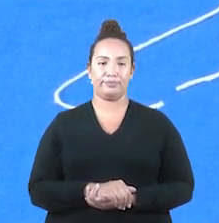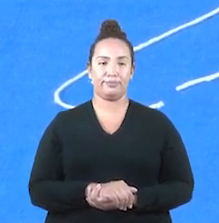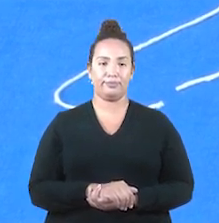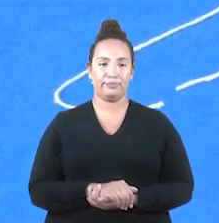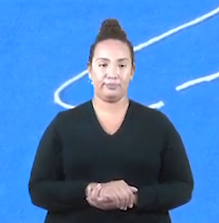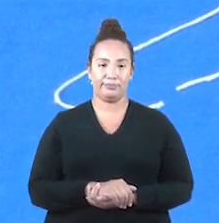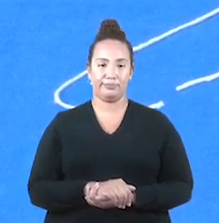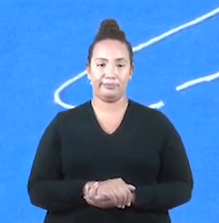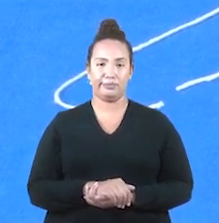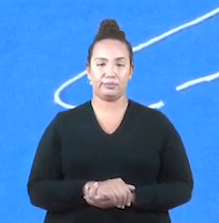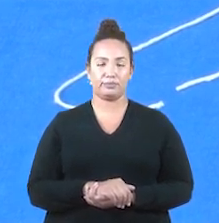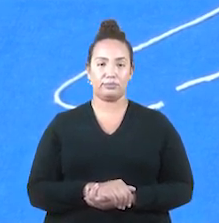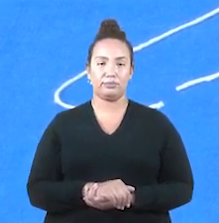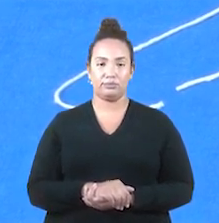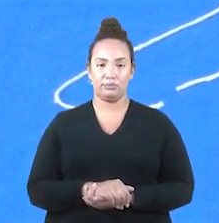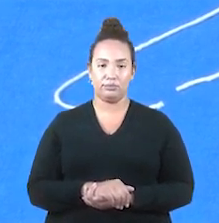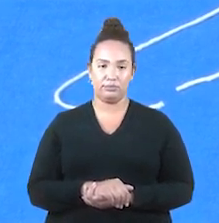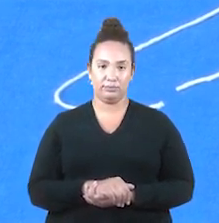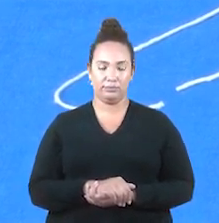Corta um pedaço de fita,